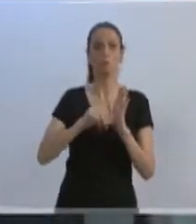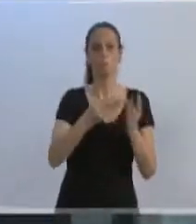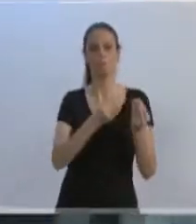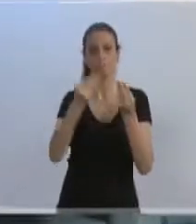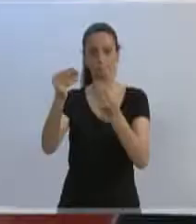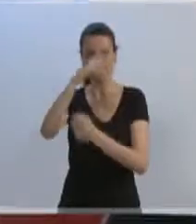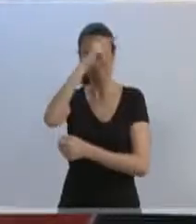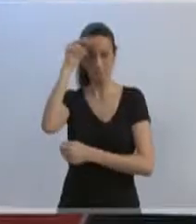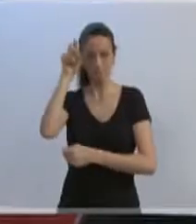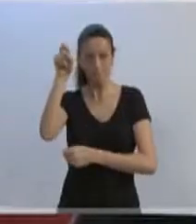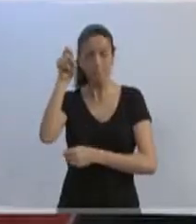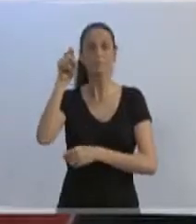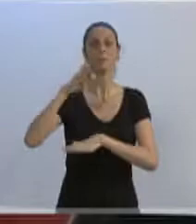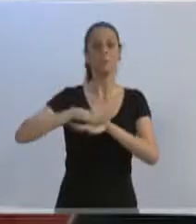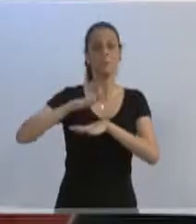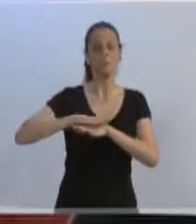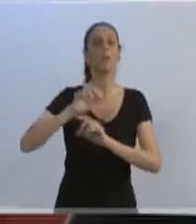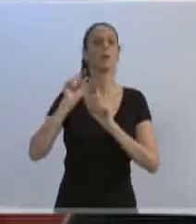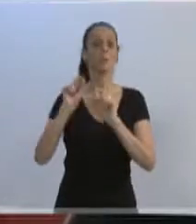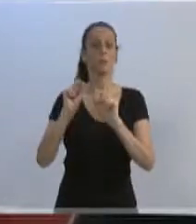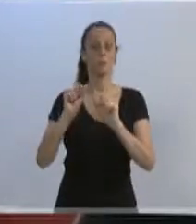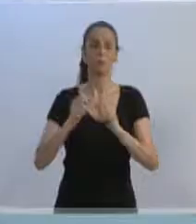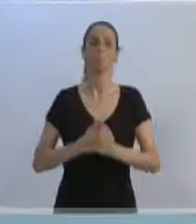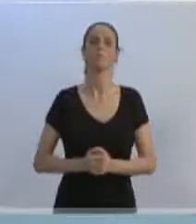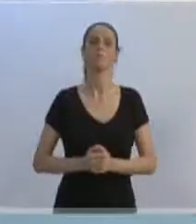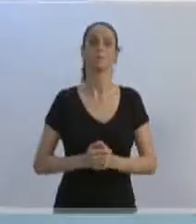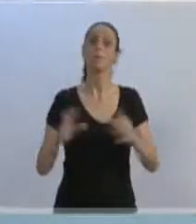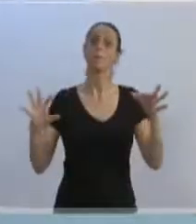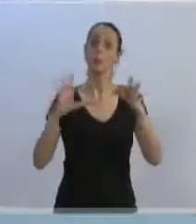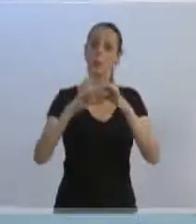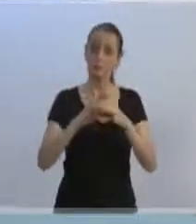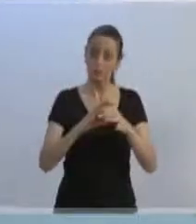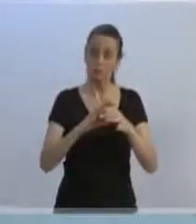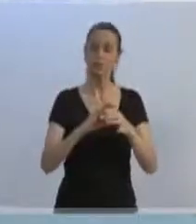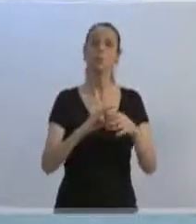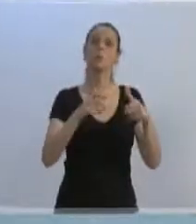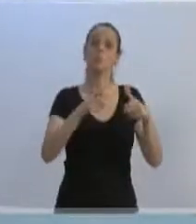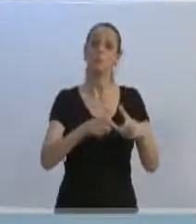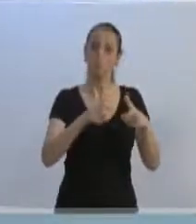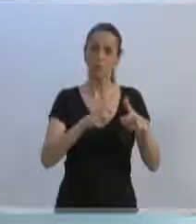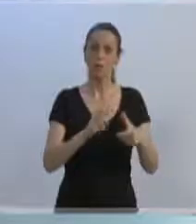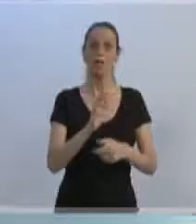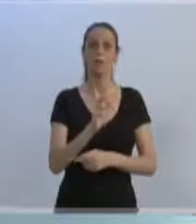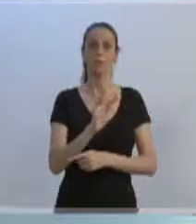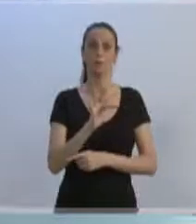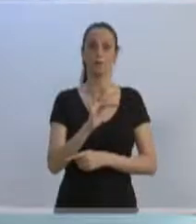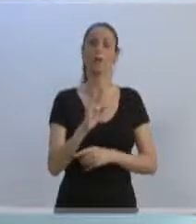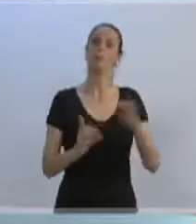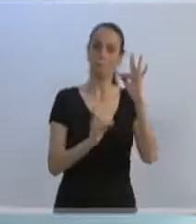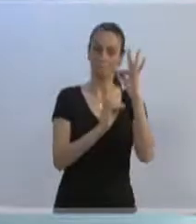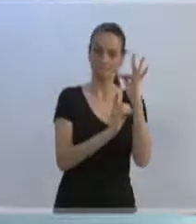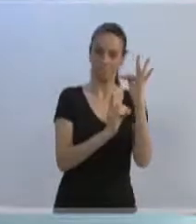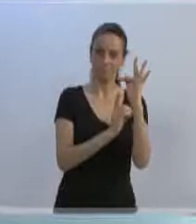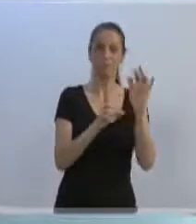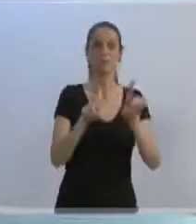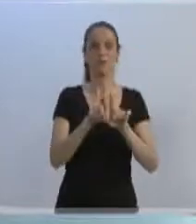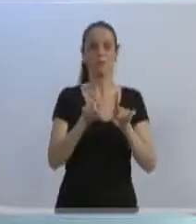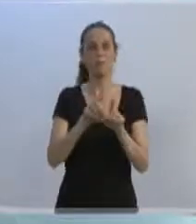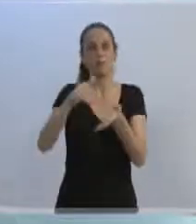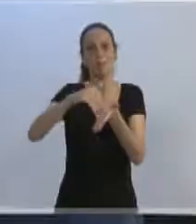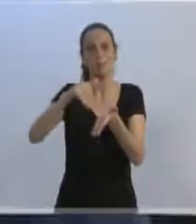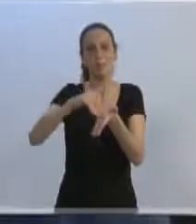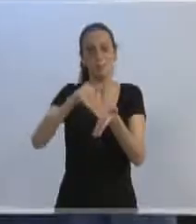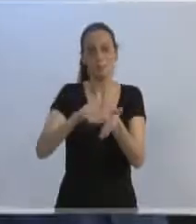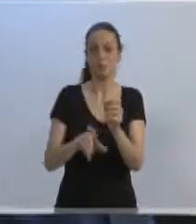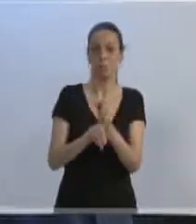para que seja efeito gente é junto com a fundação quiser municipal de esportes e junto com a secretaria de educação